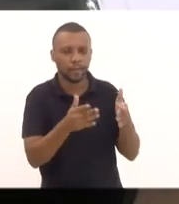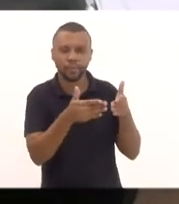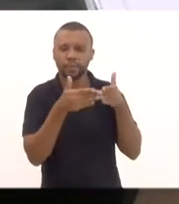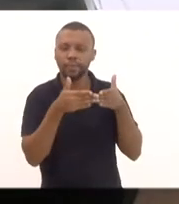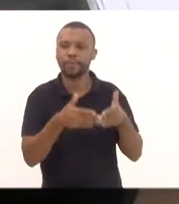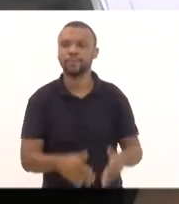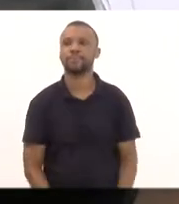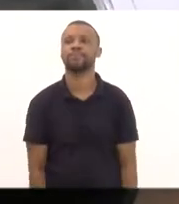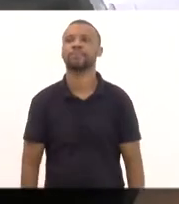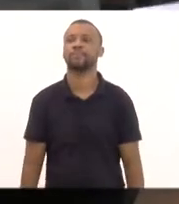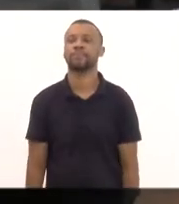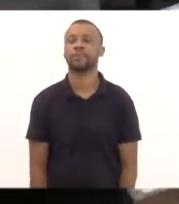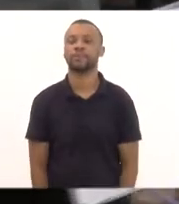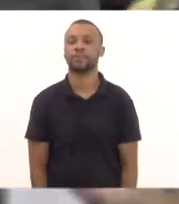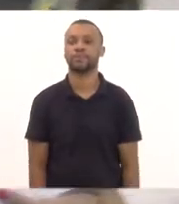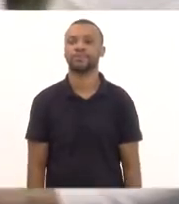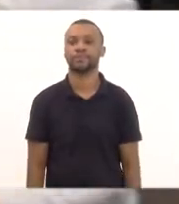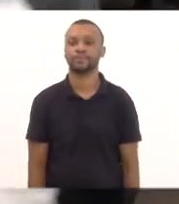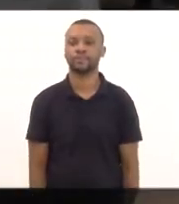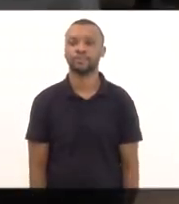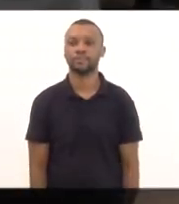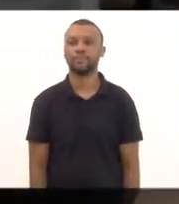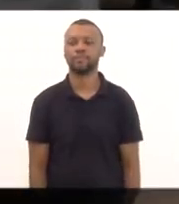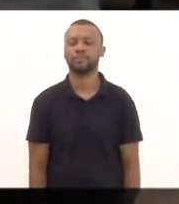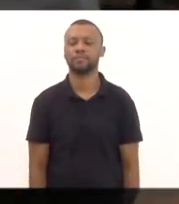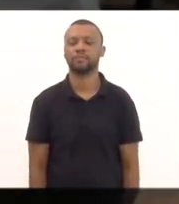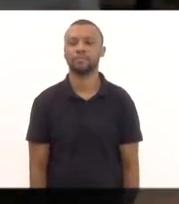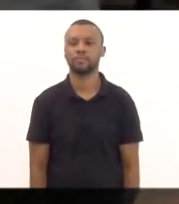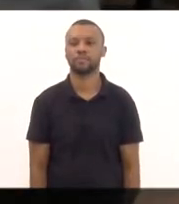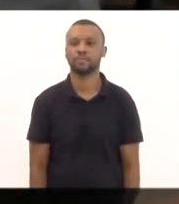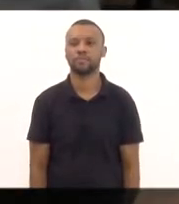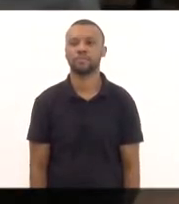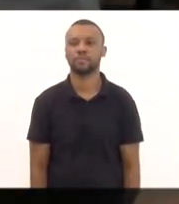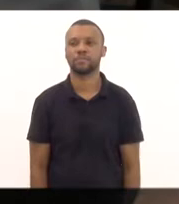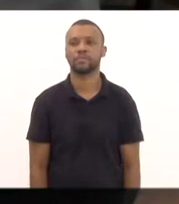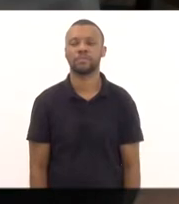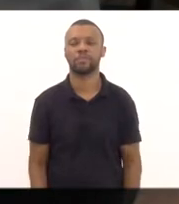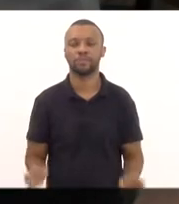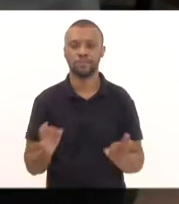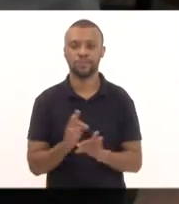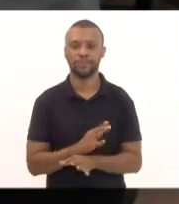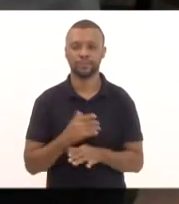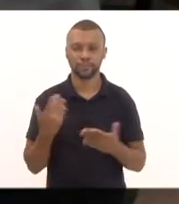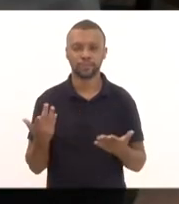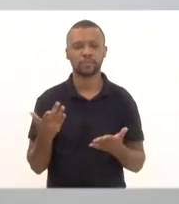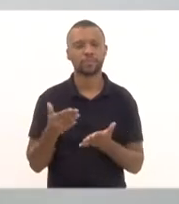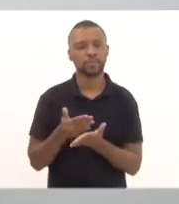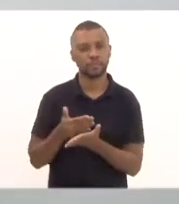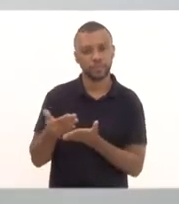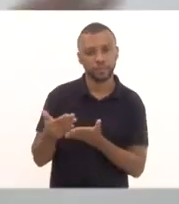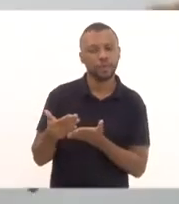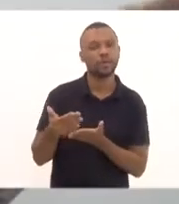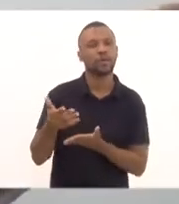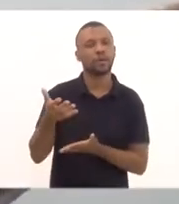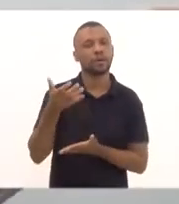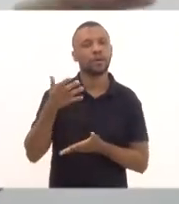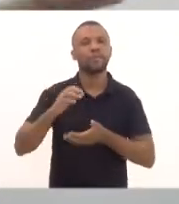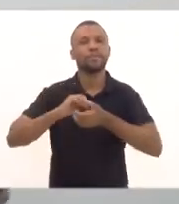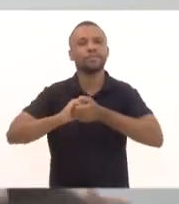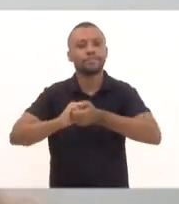Oi Espera aí amor vai ligar teu som foi foi inicialmente eu quero